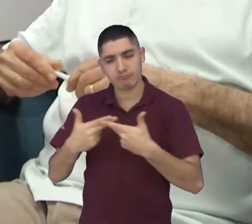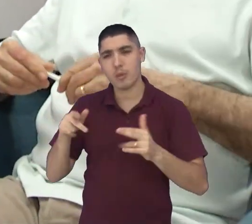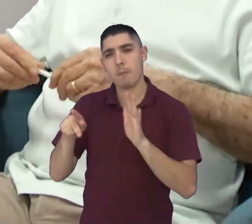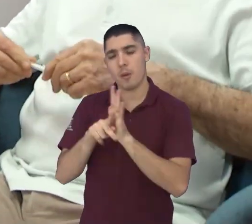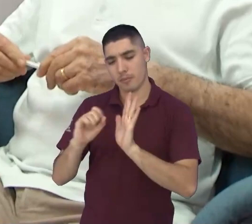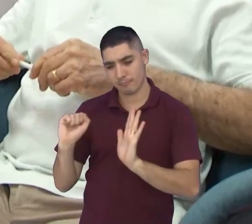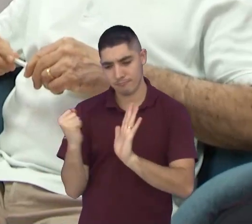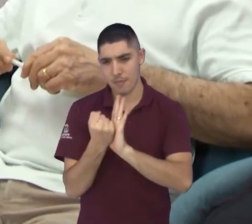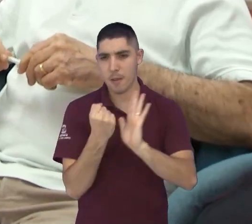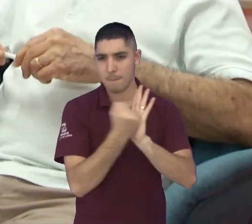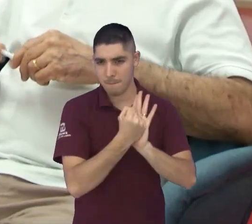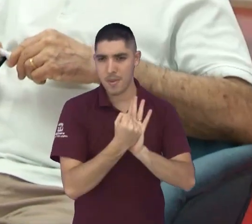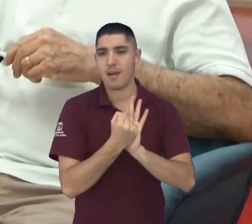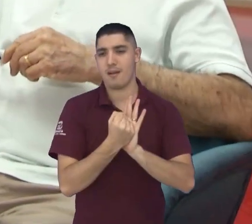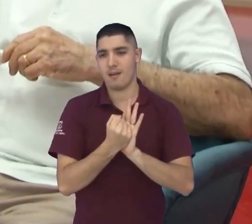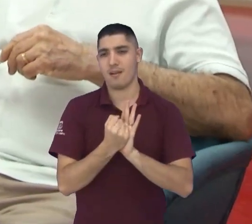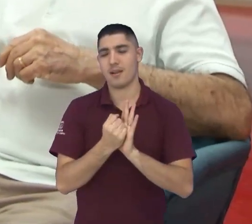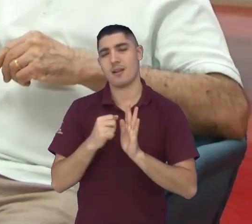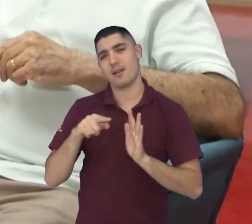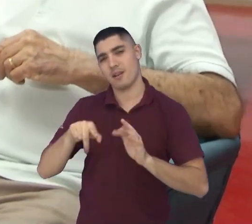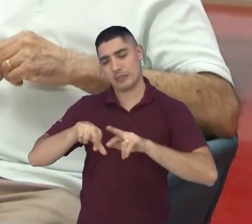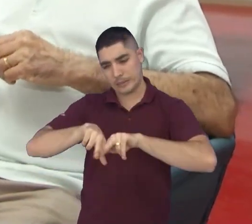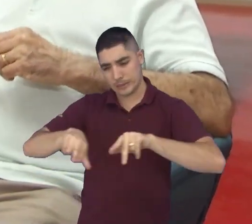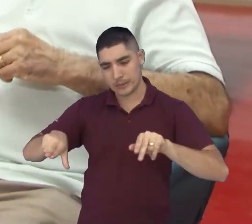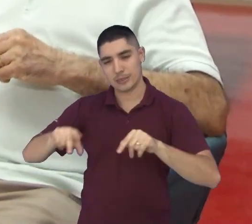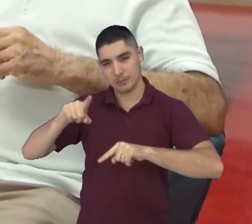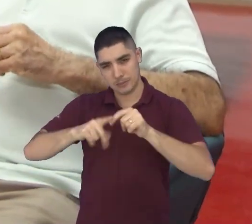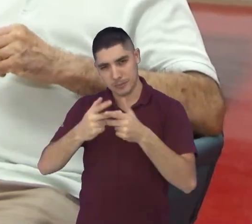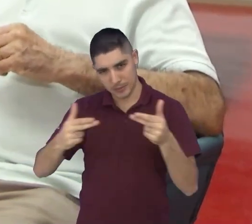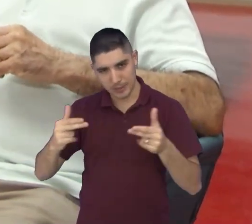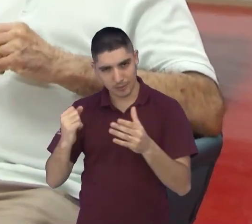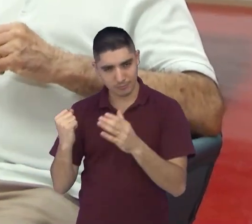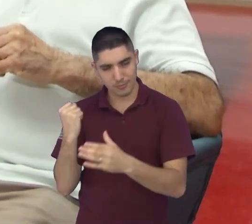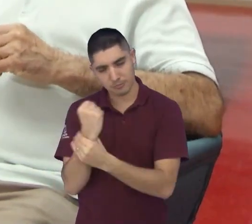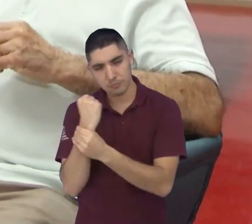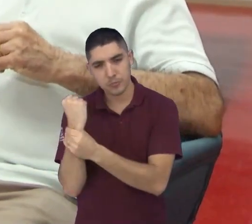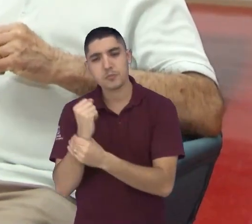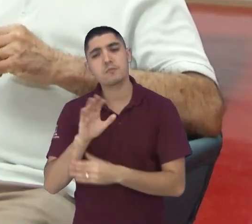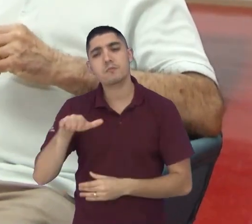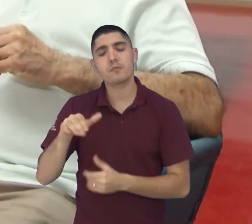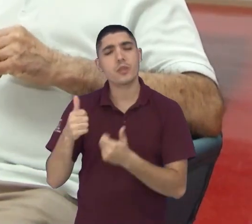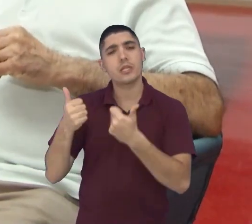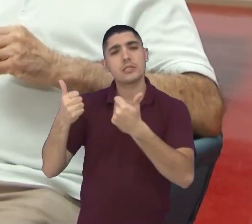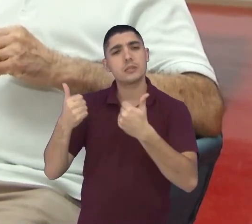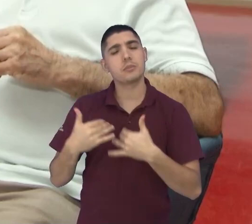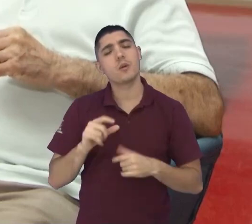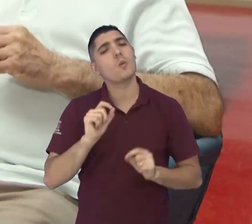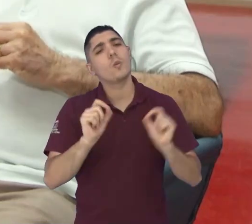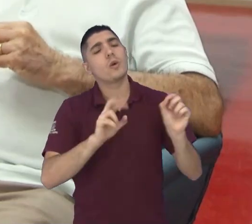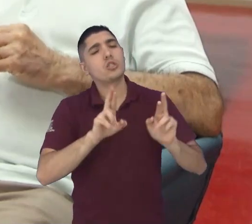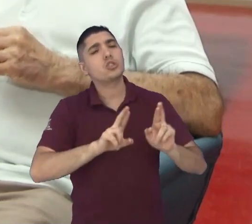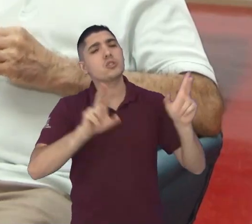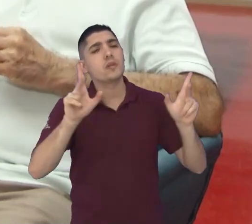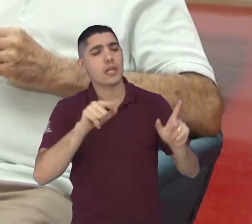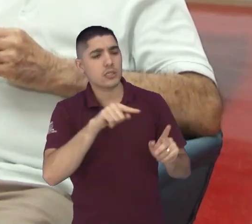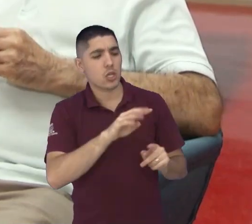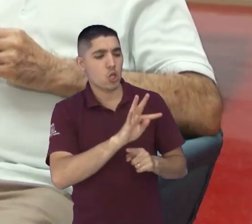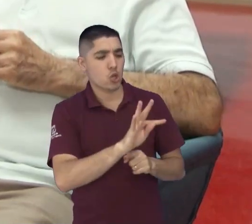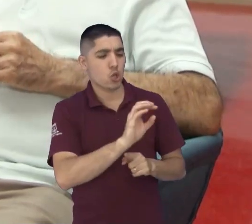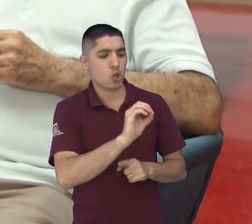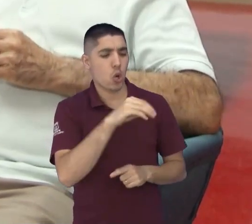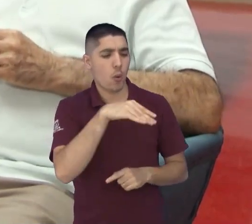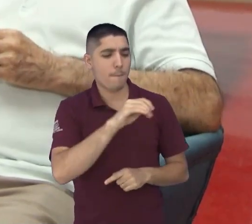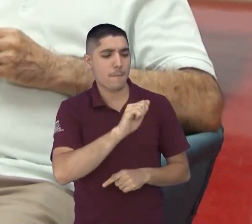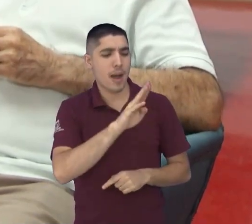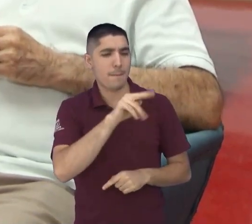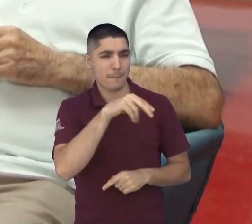vir conversar com a gente. E eu queria então que você esclarecesse para a gente, por favor, quais são as diferenças entre tombamentos, pensando então